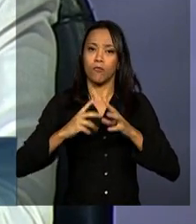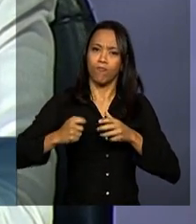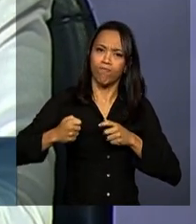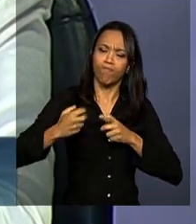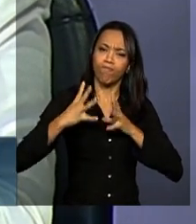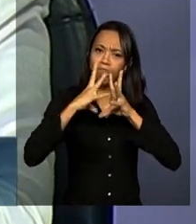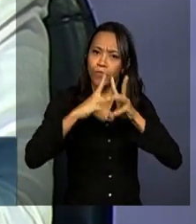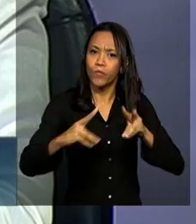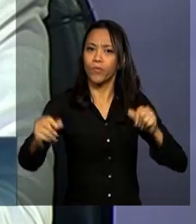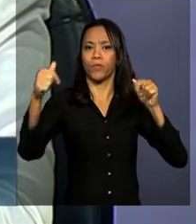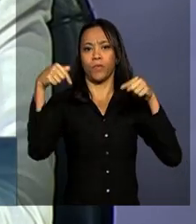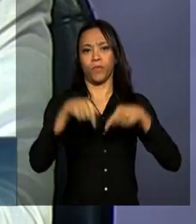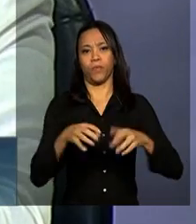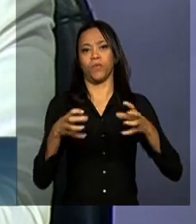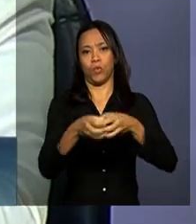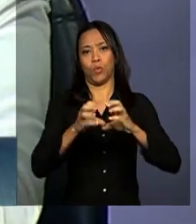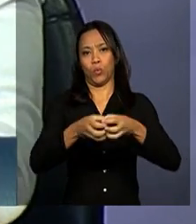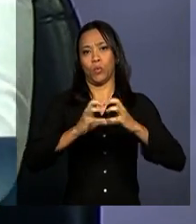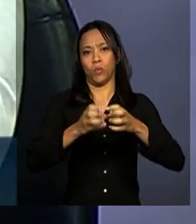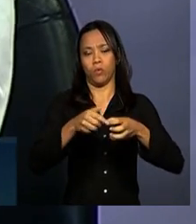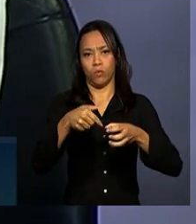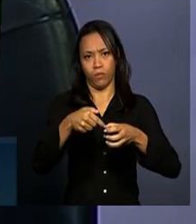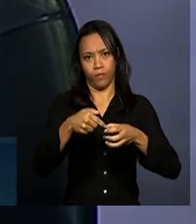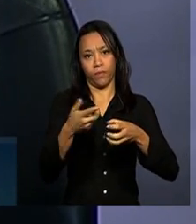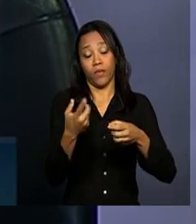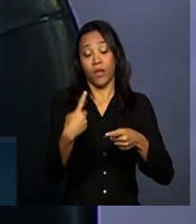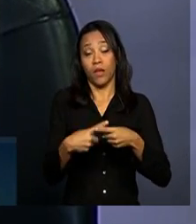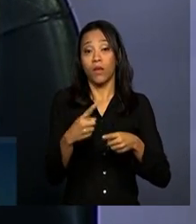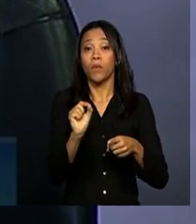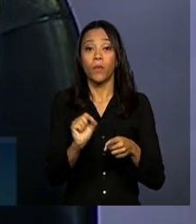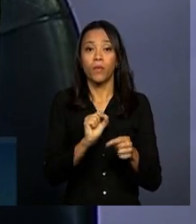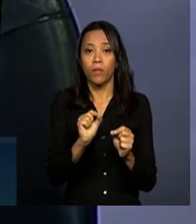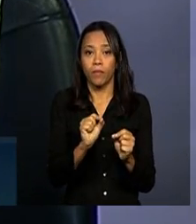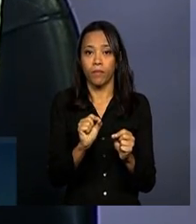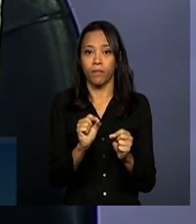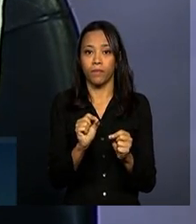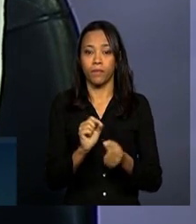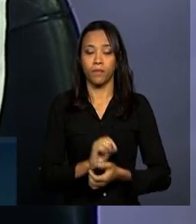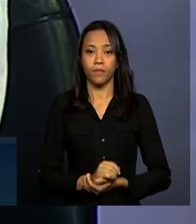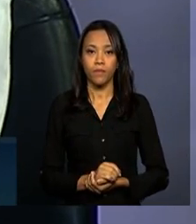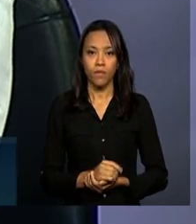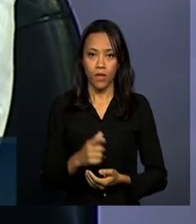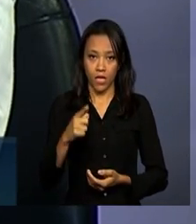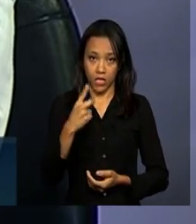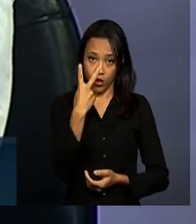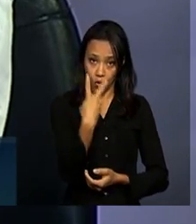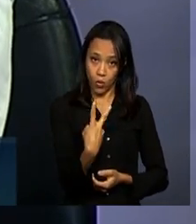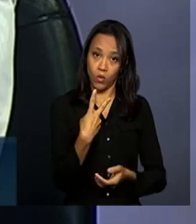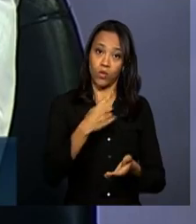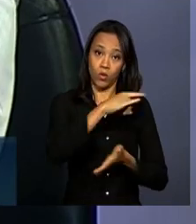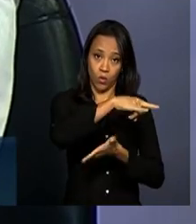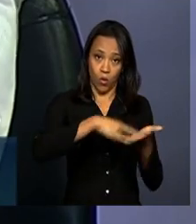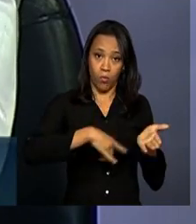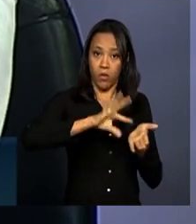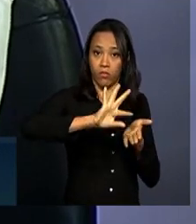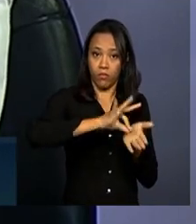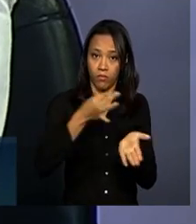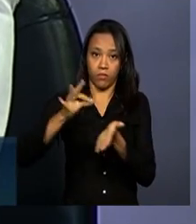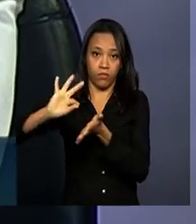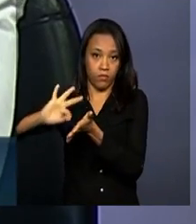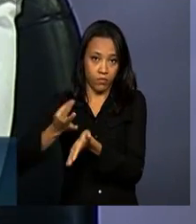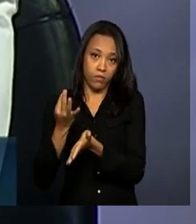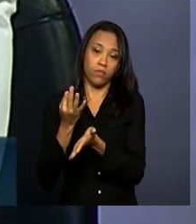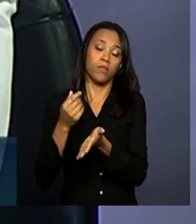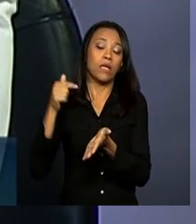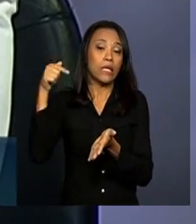ofensiva, muito propositiva, e que as duas portarias assinadas aqui, elas